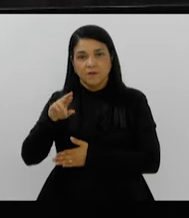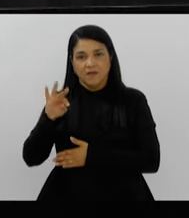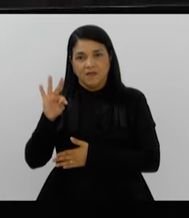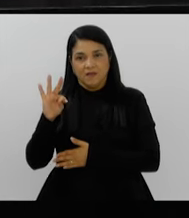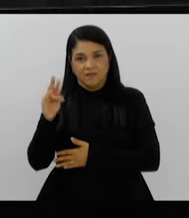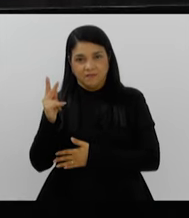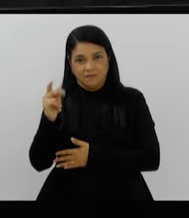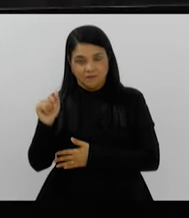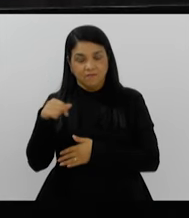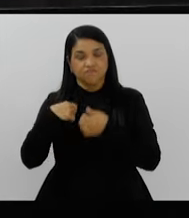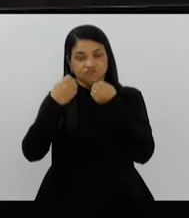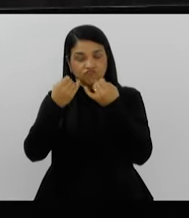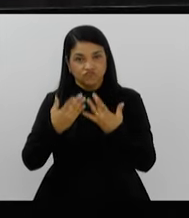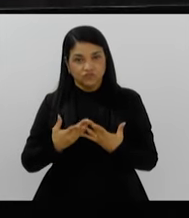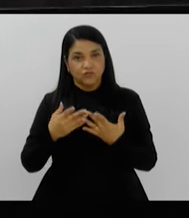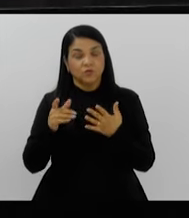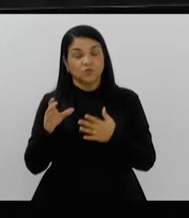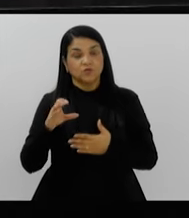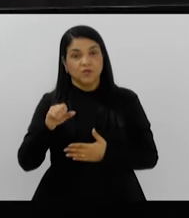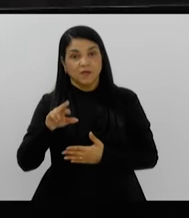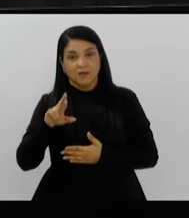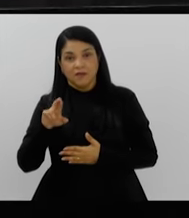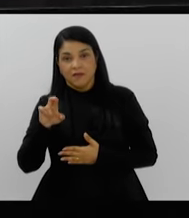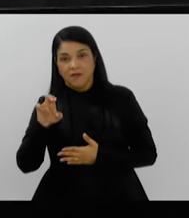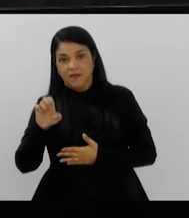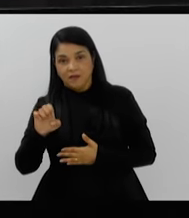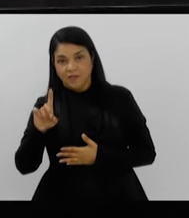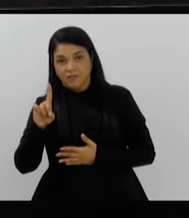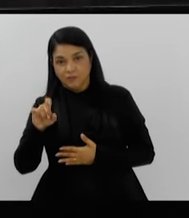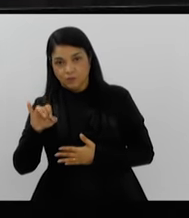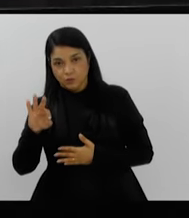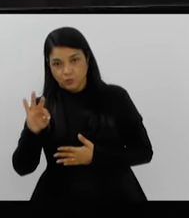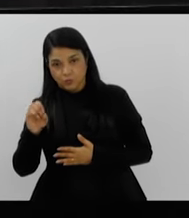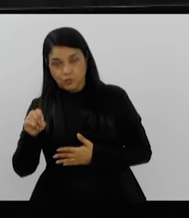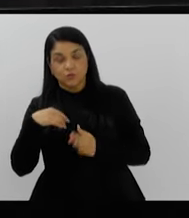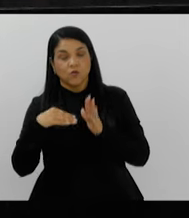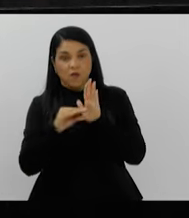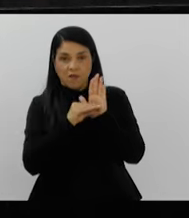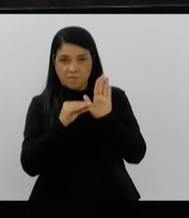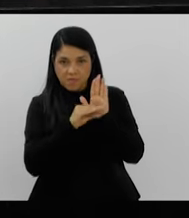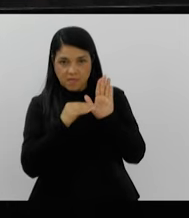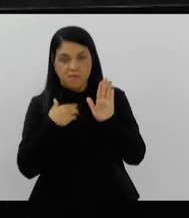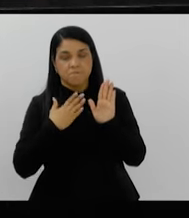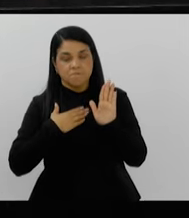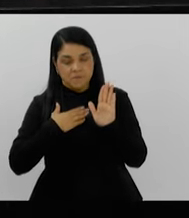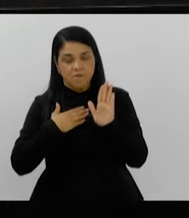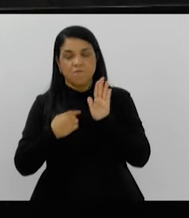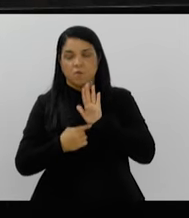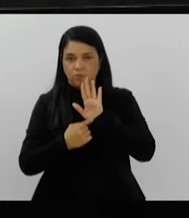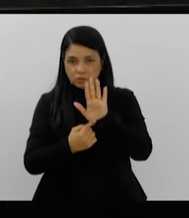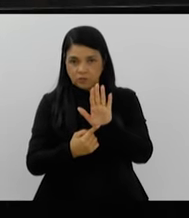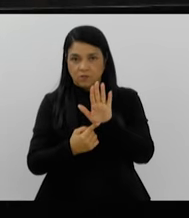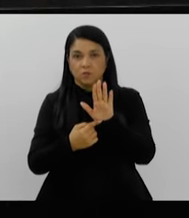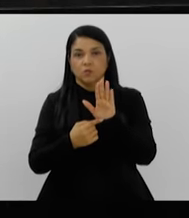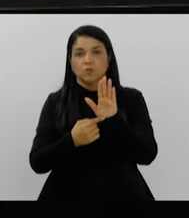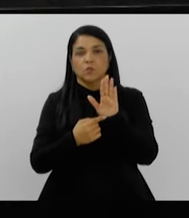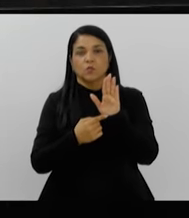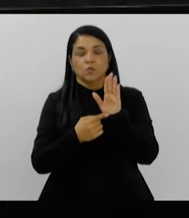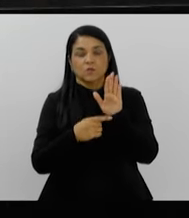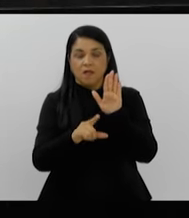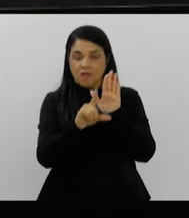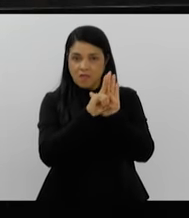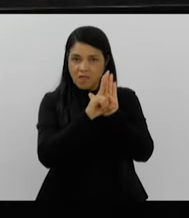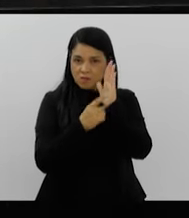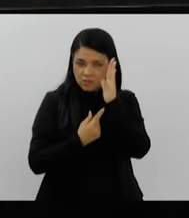das operações de crédito. Essa é uma das emendas que eu vou estar apresentando, porque no corpo da lei